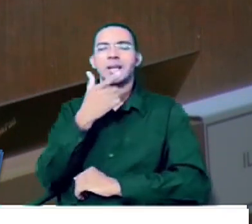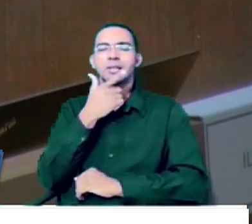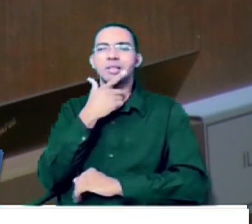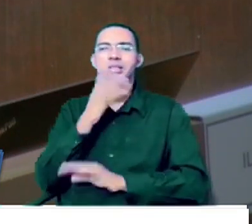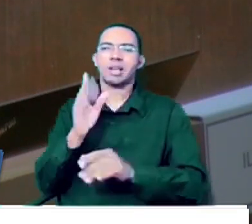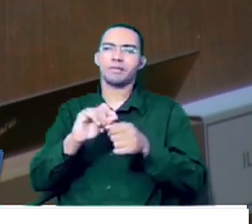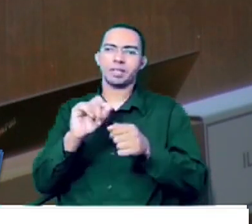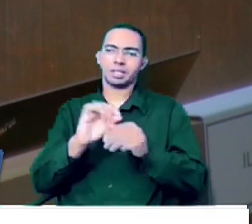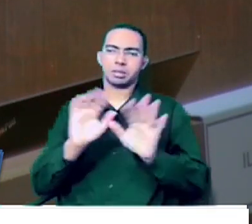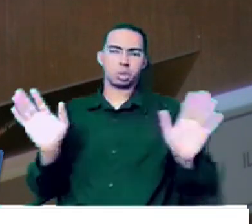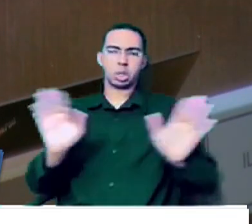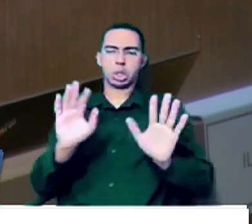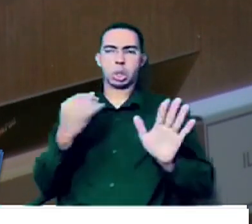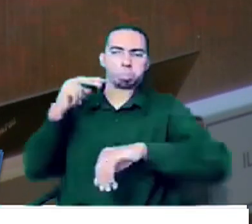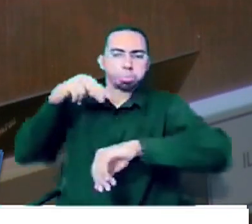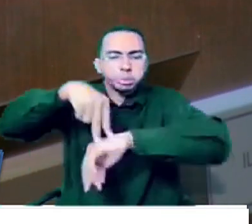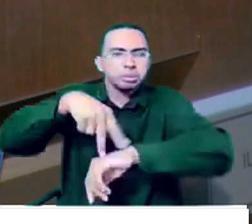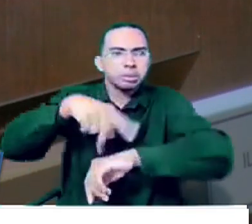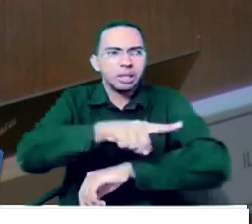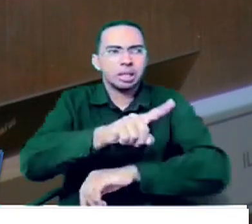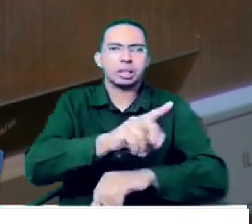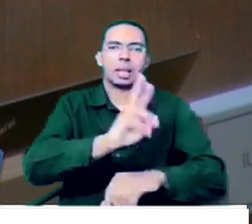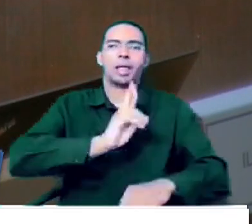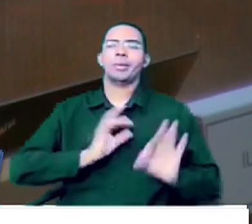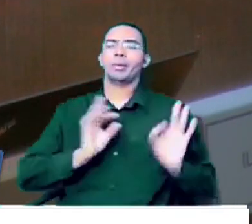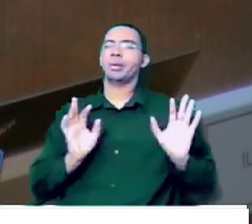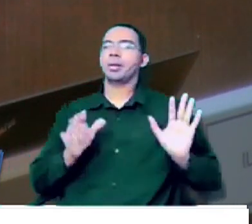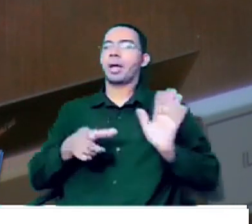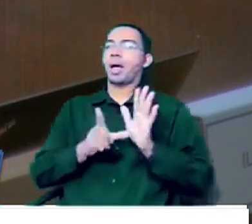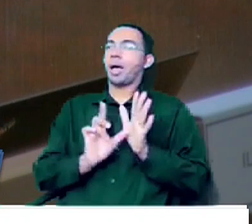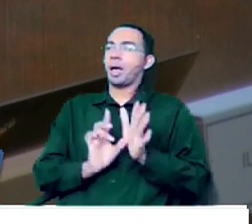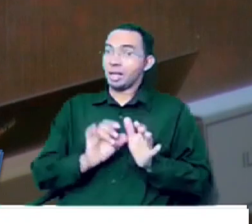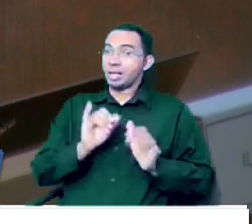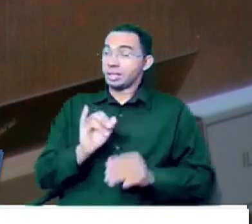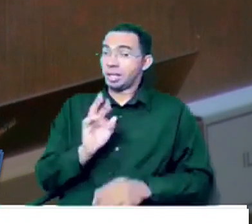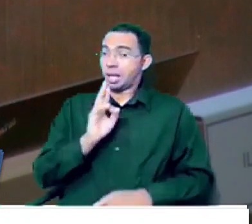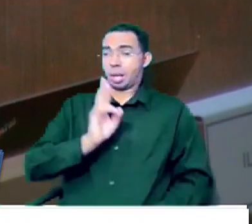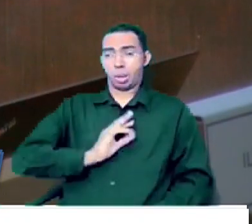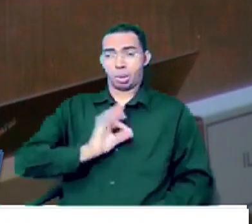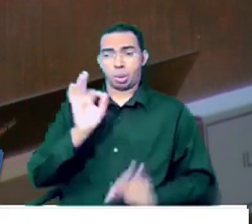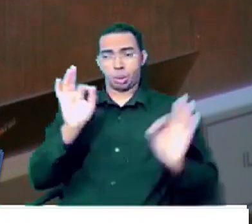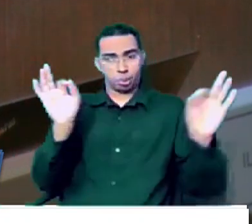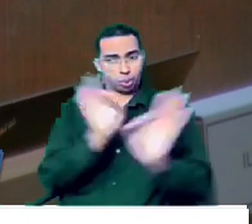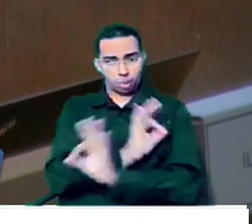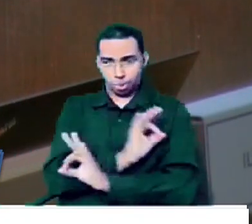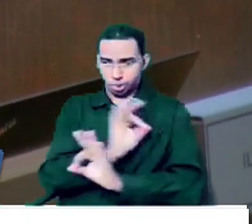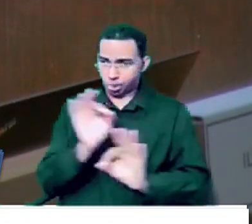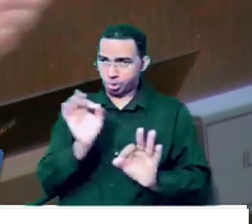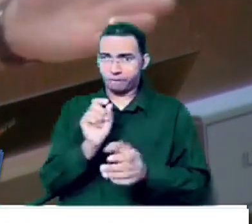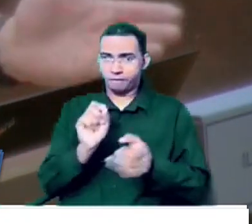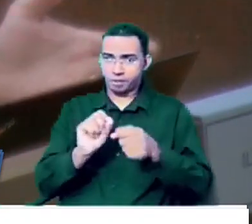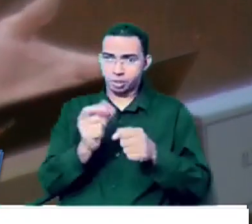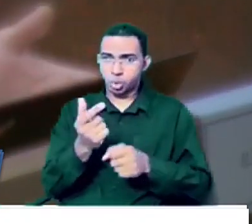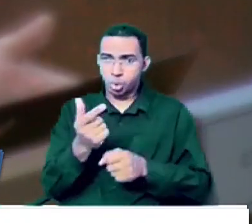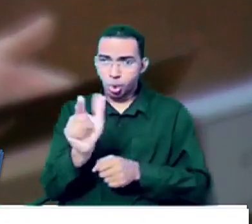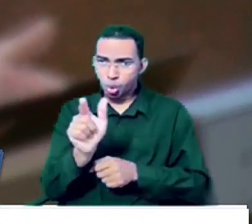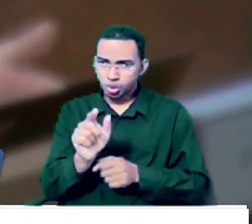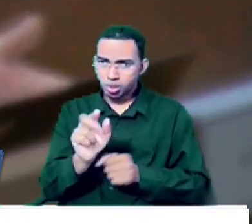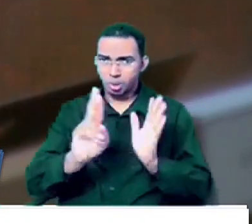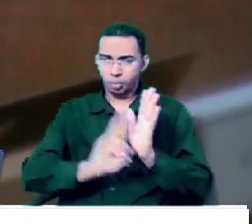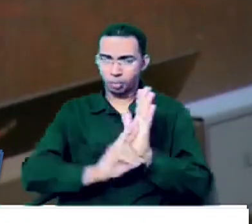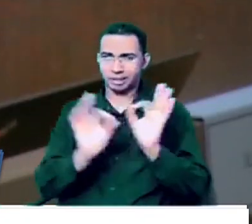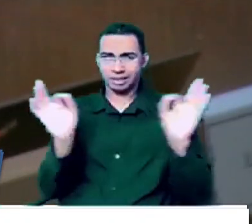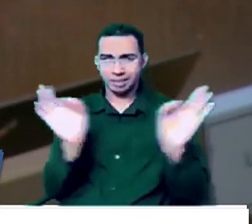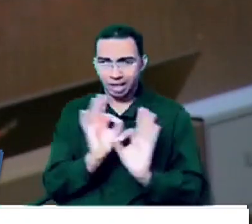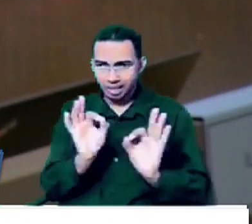tomar atitude sem ele ter as respostas. Agora, se essa resposta não está vindo, está fazendo um novo requerimento, a resposta não vem, nós precisamos tomar uma atitude aqui